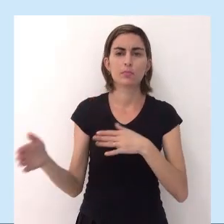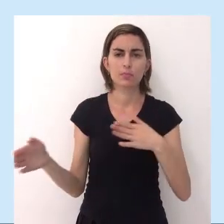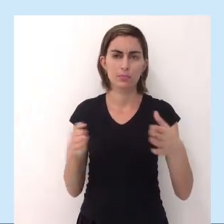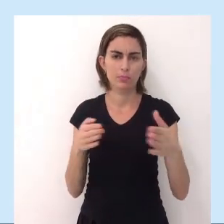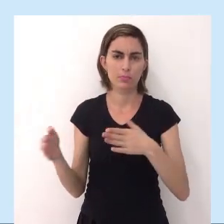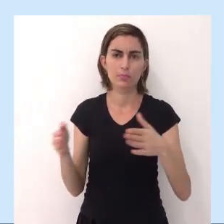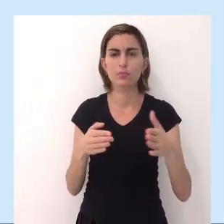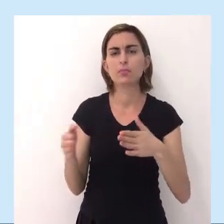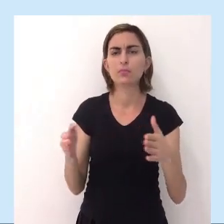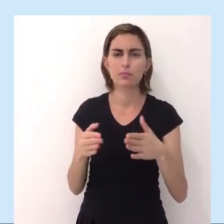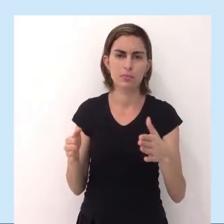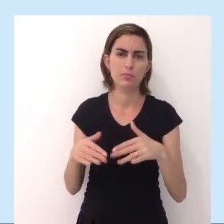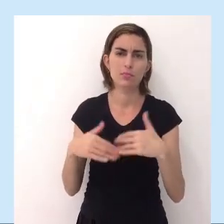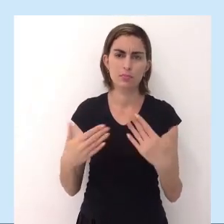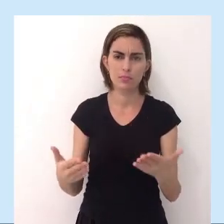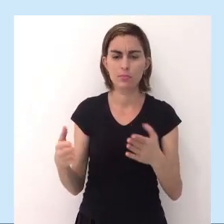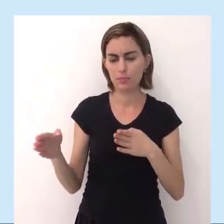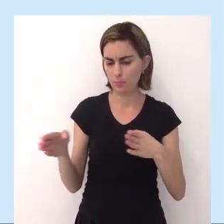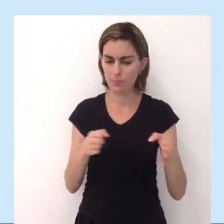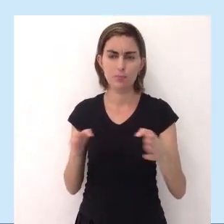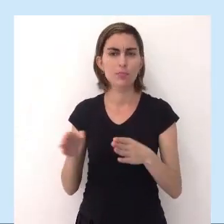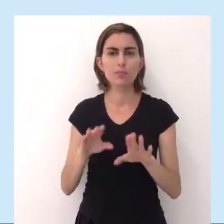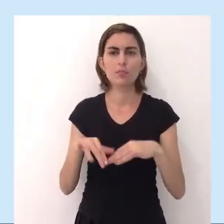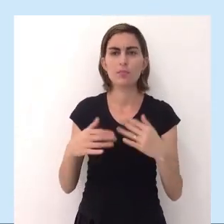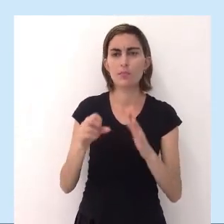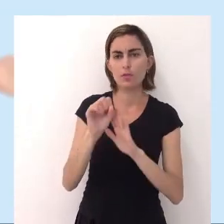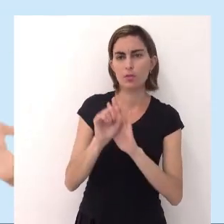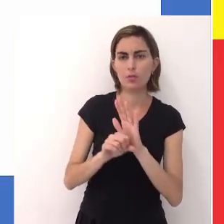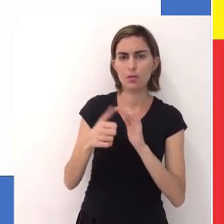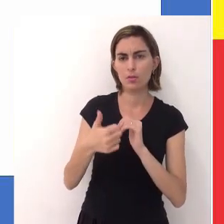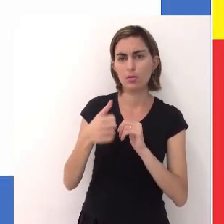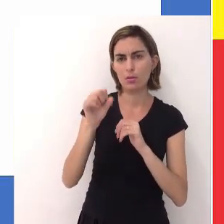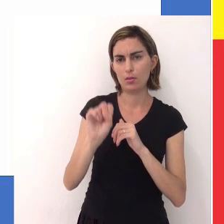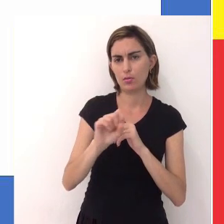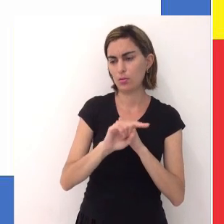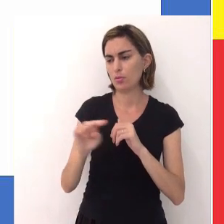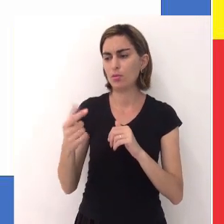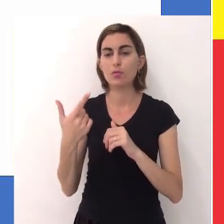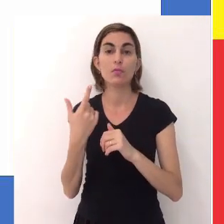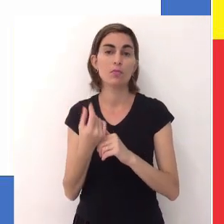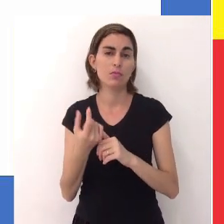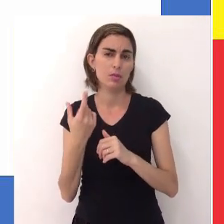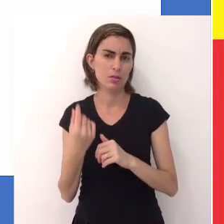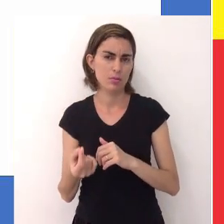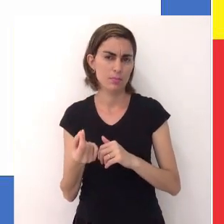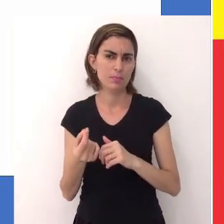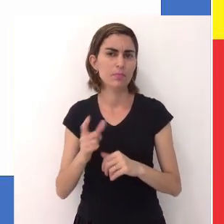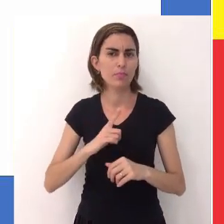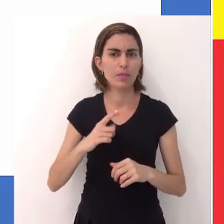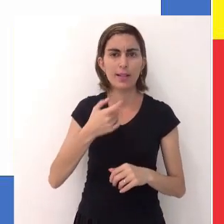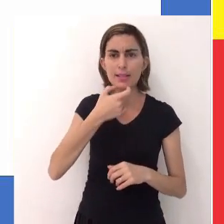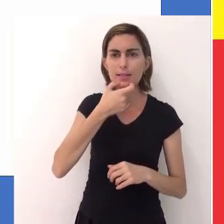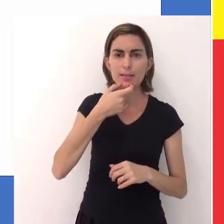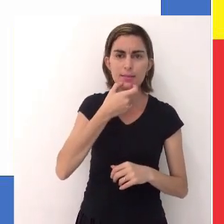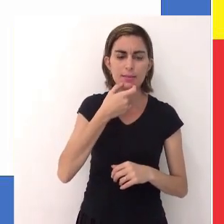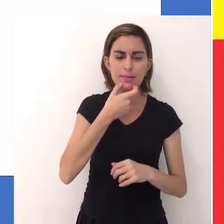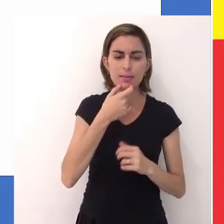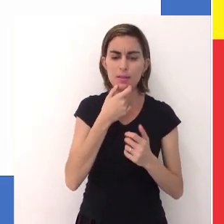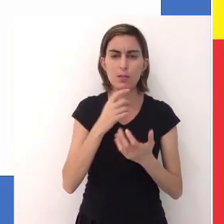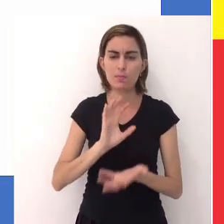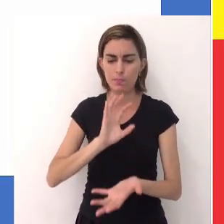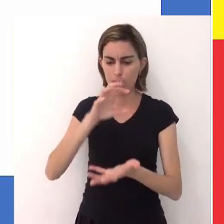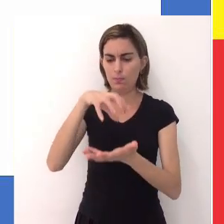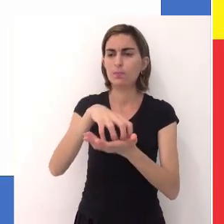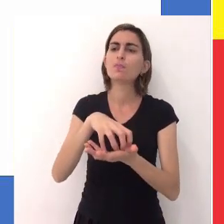período, e por um longo período, tá? Entre os séculos 18 e 20, a Inglaterra vai ser o